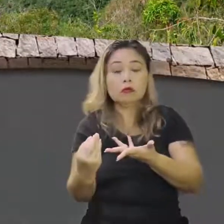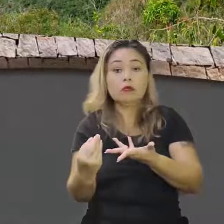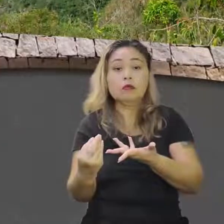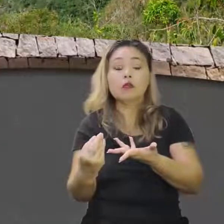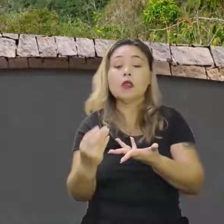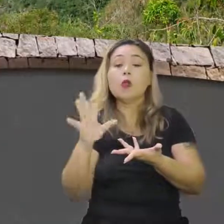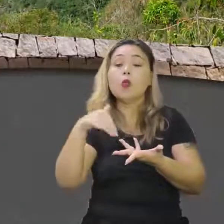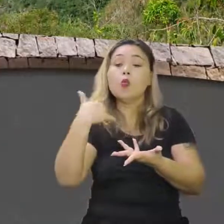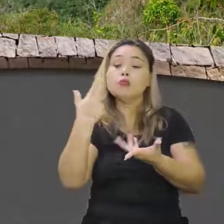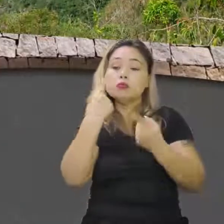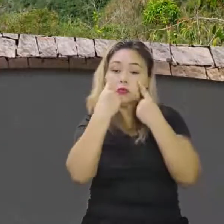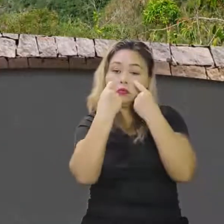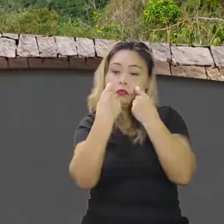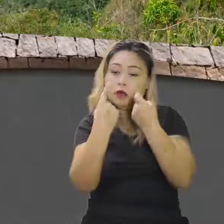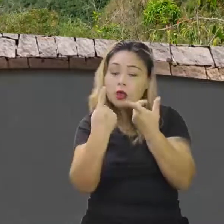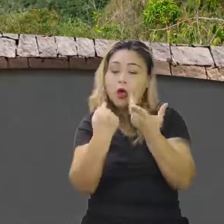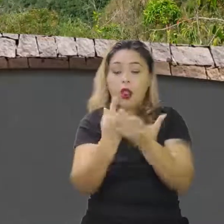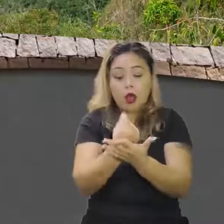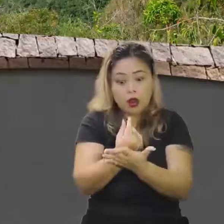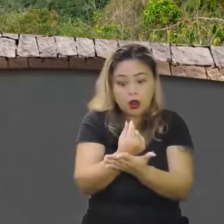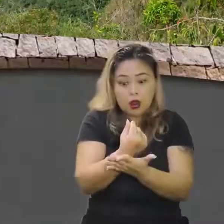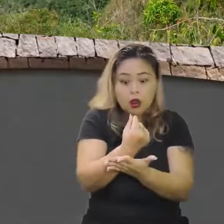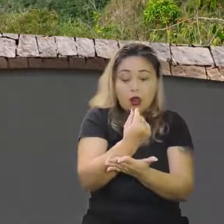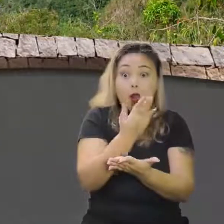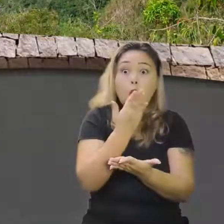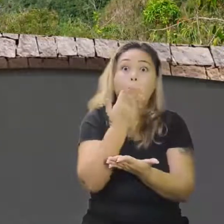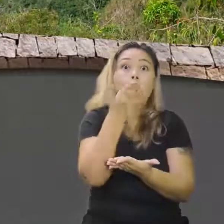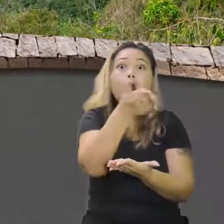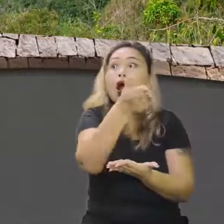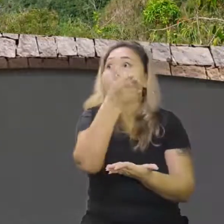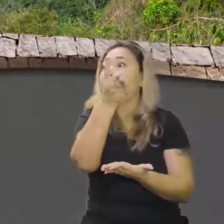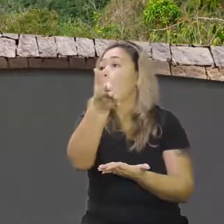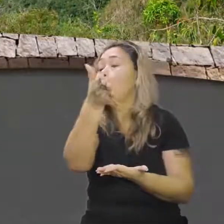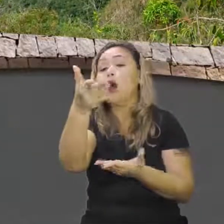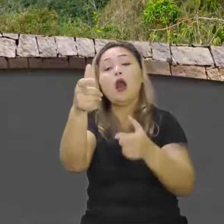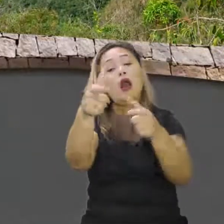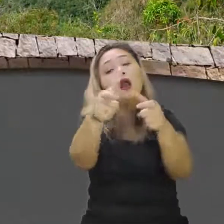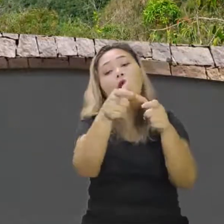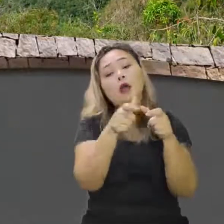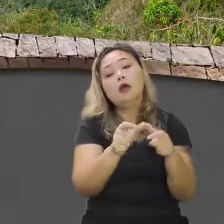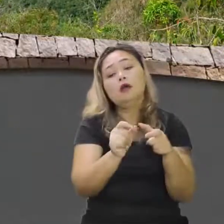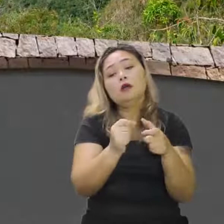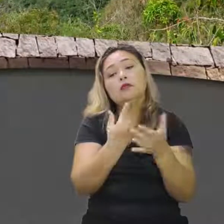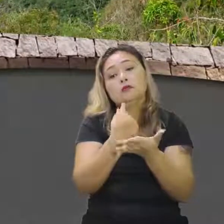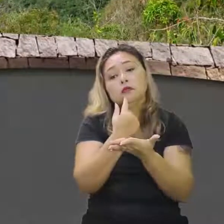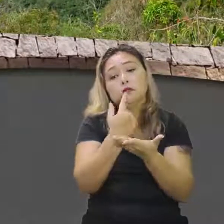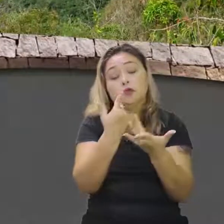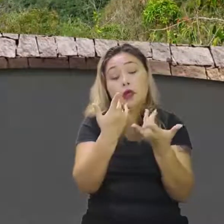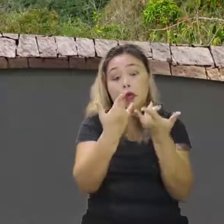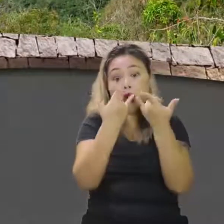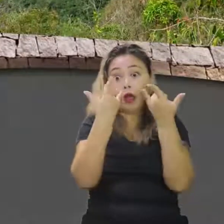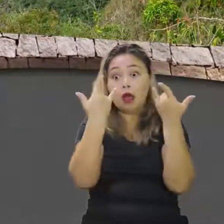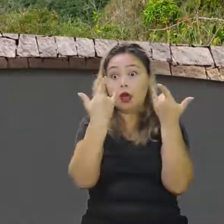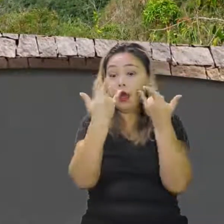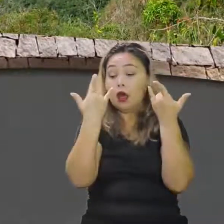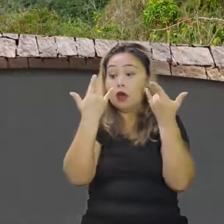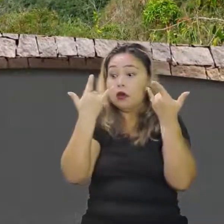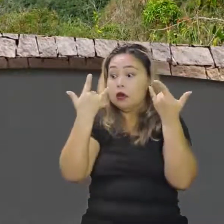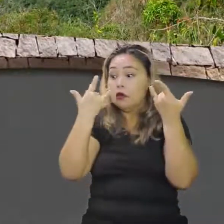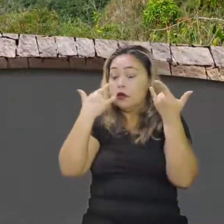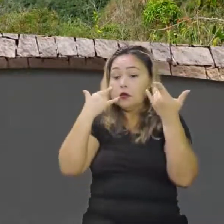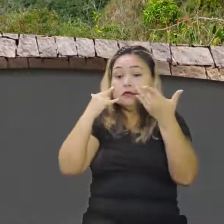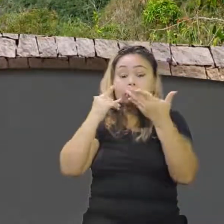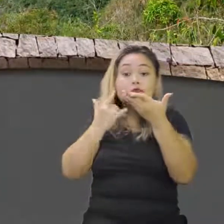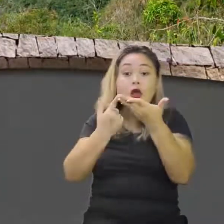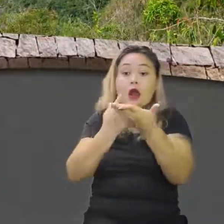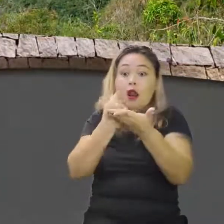É que quando o interesse do capitalismo vai a qualquer lugar, ele passa por cima dos